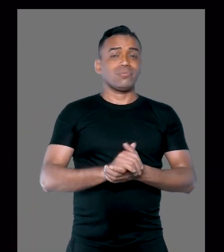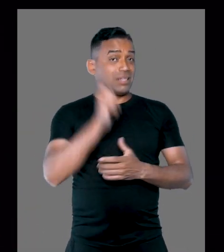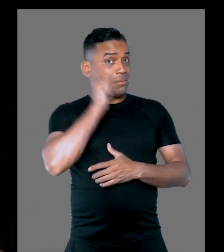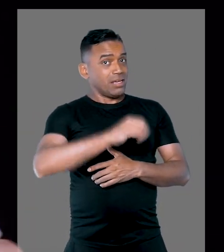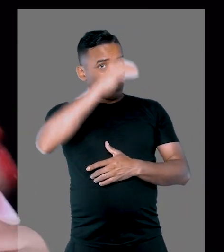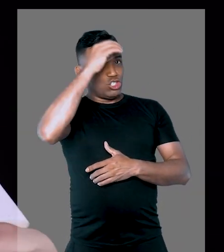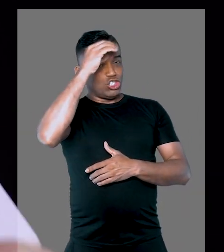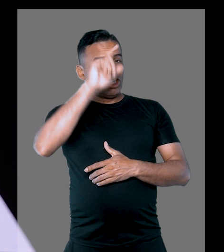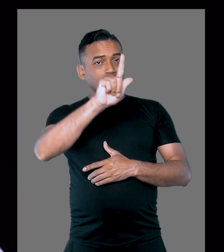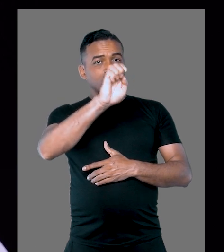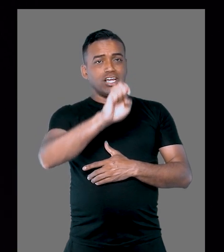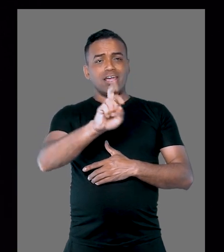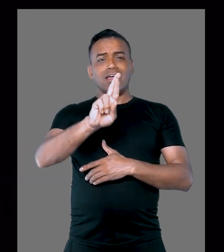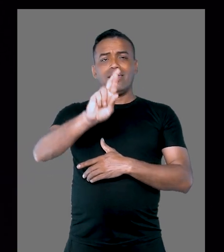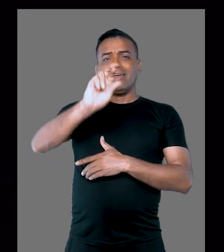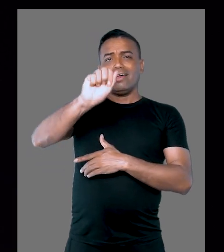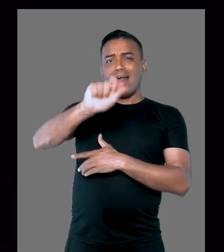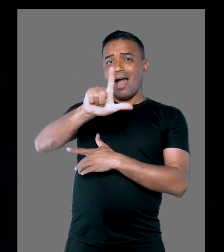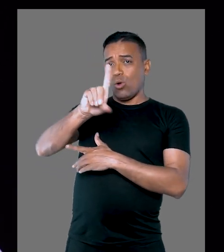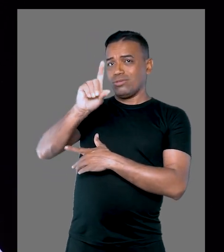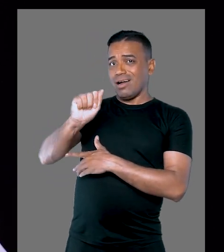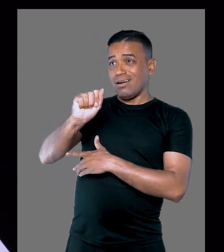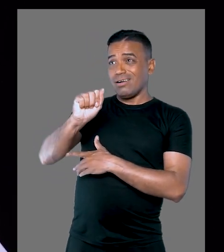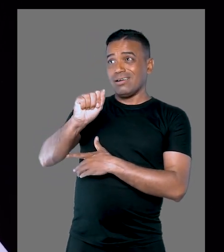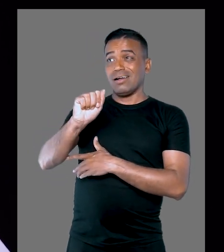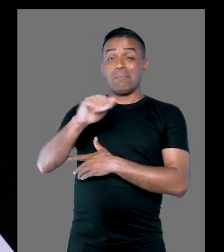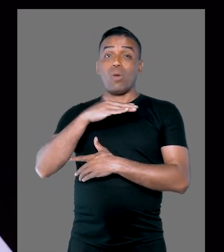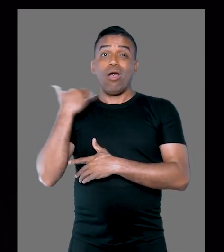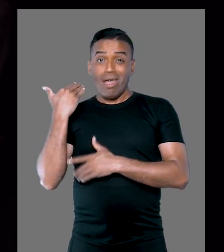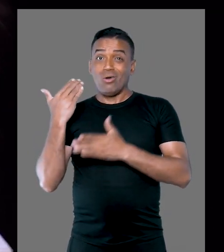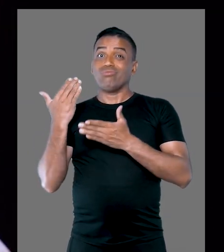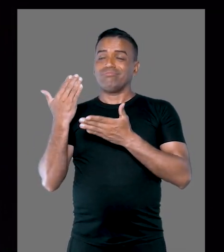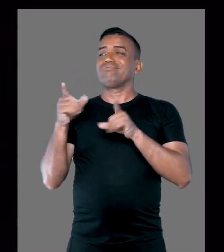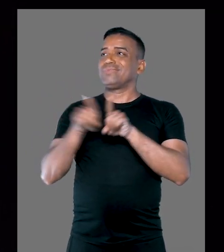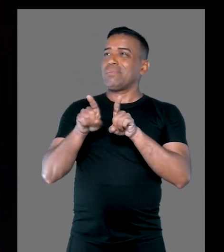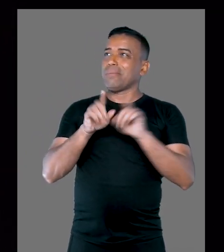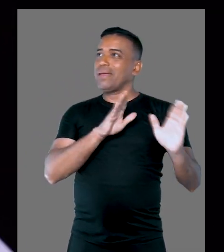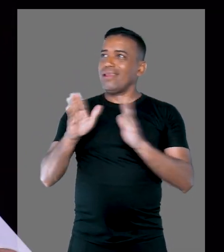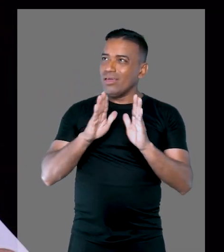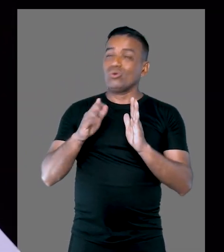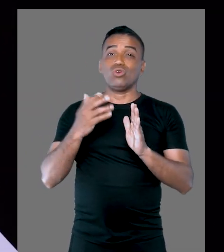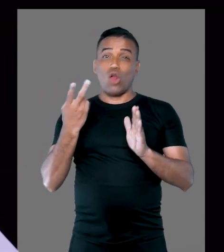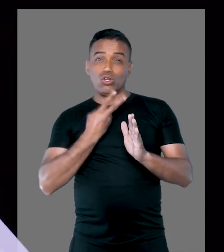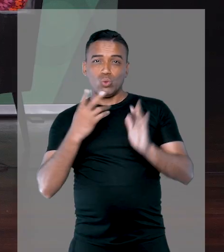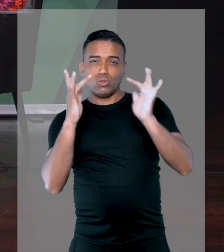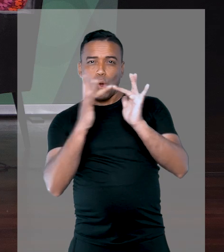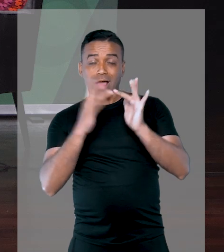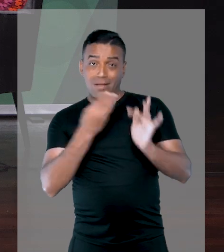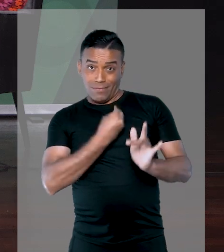faleceu também, inclusive com a tia Geralda, que eu tive contato, né? Durante o período que eu estava lá, a gente contava piada, assim,